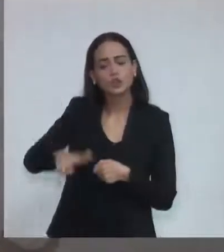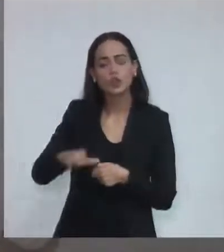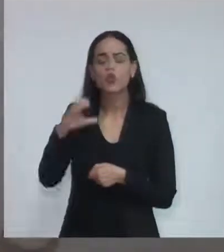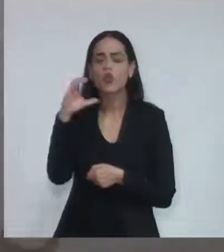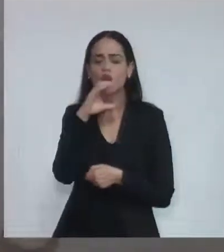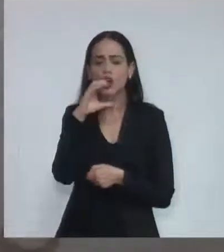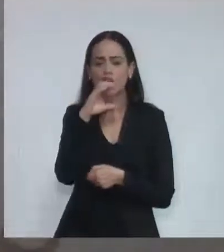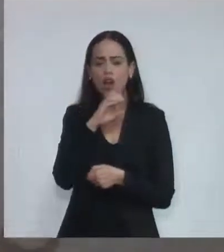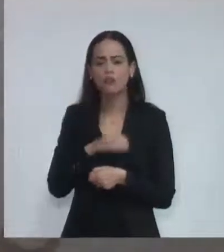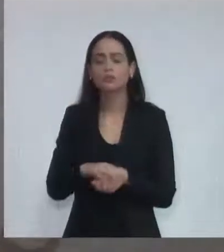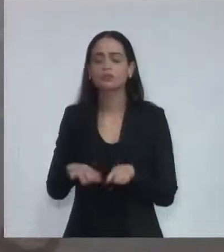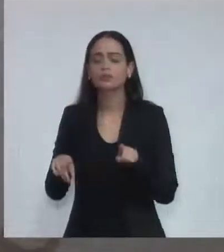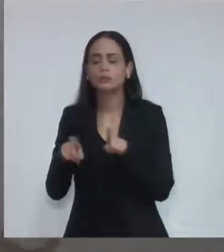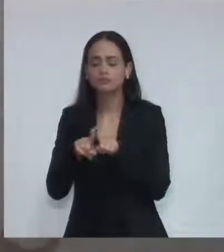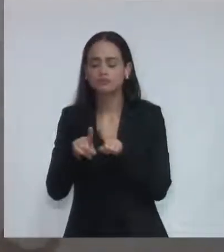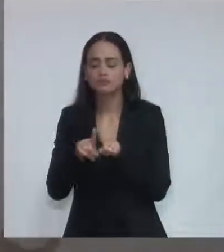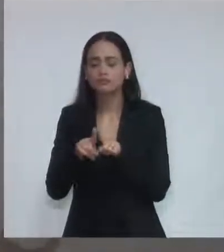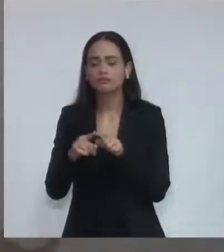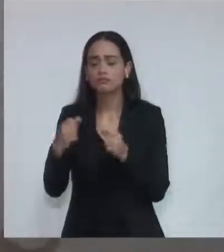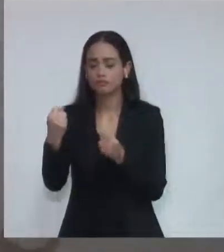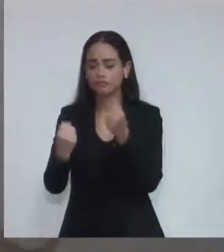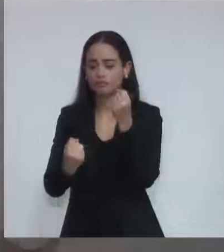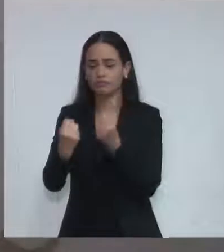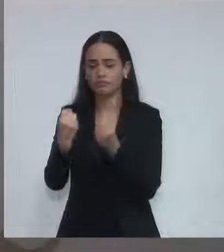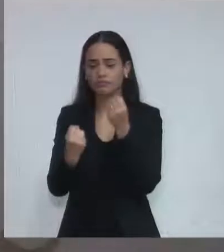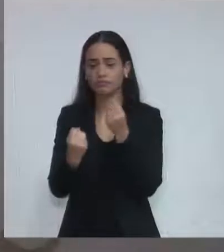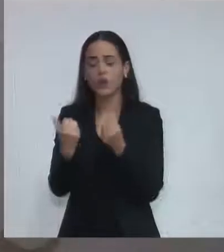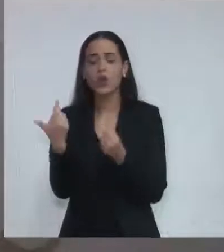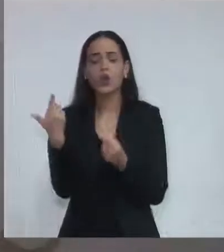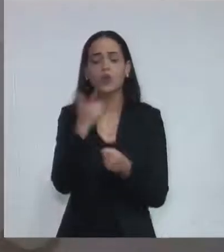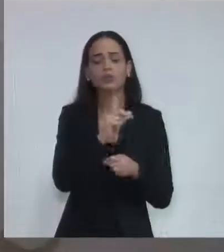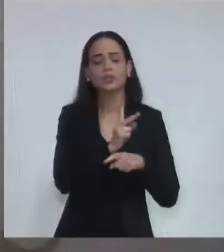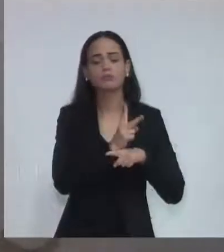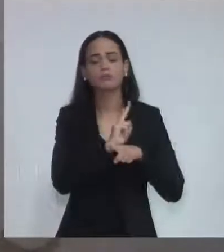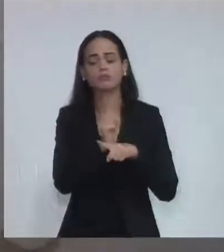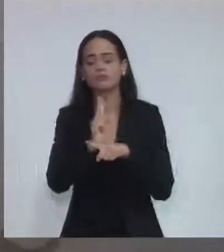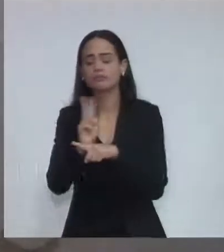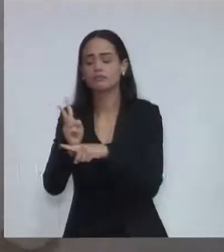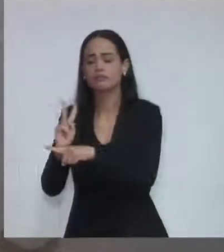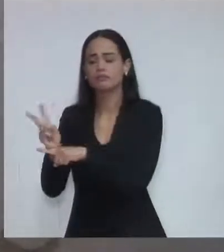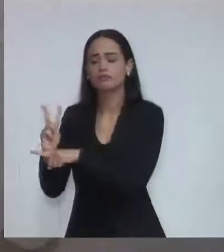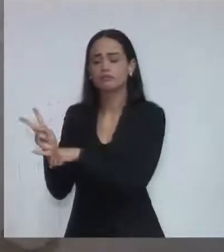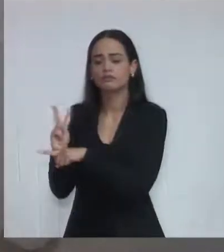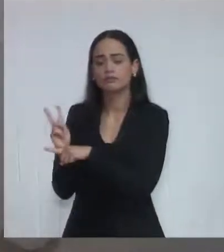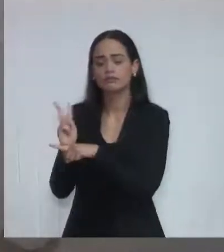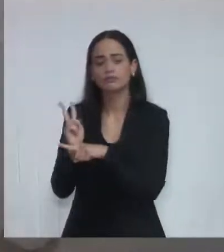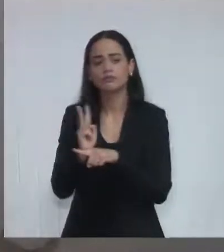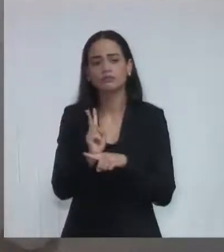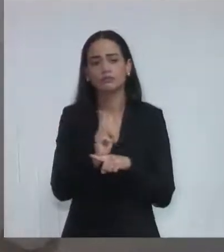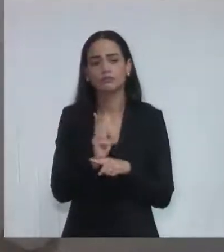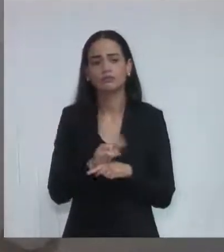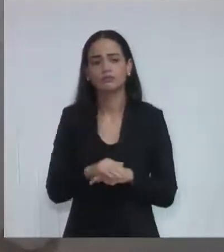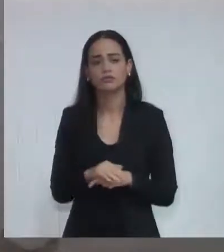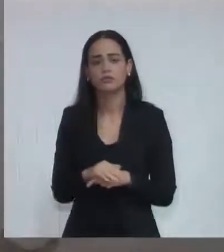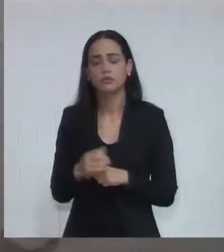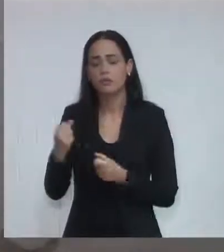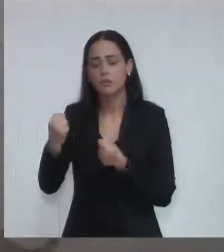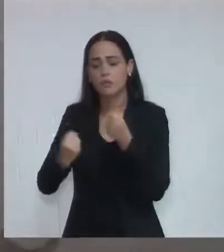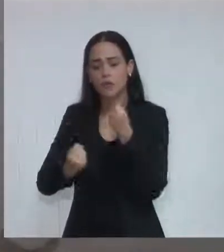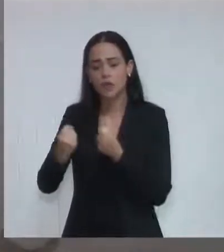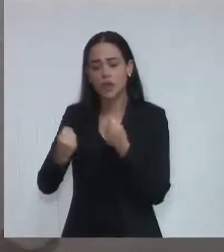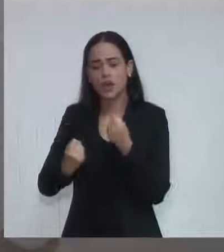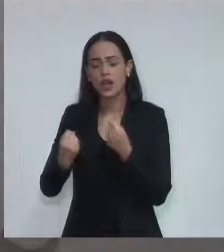viatura para o patrulhamento. O tático, sabemos que o tático da guarda, ele faz operações